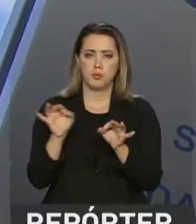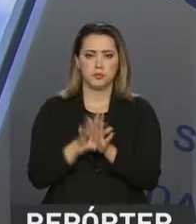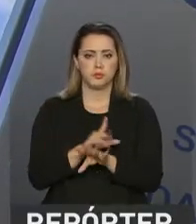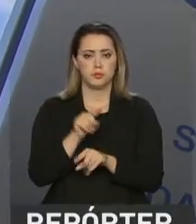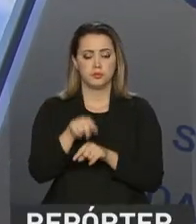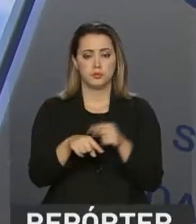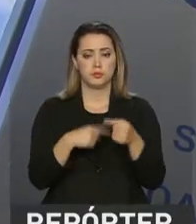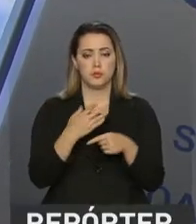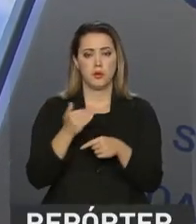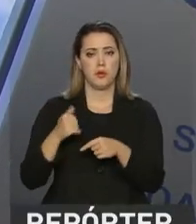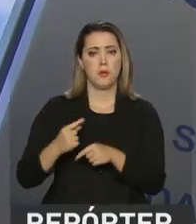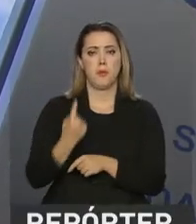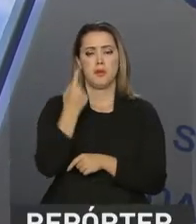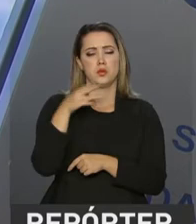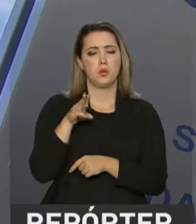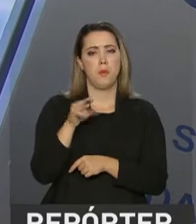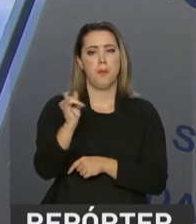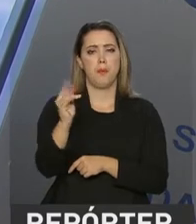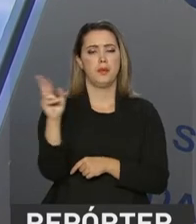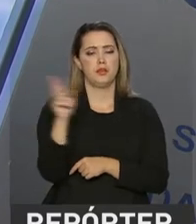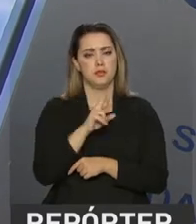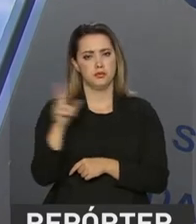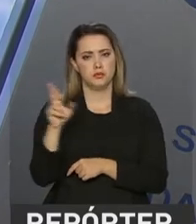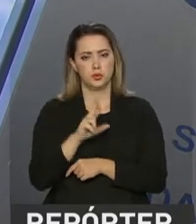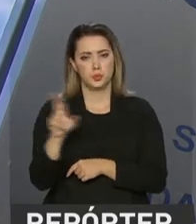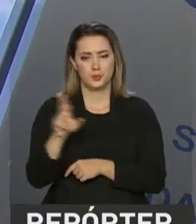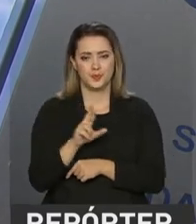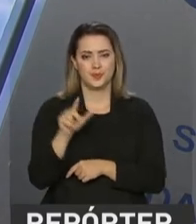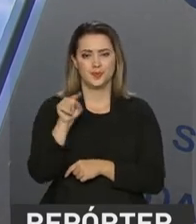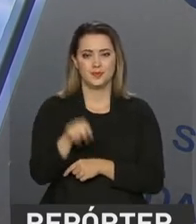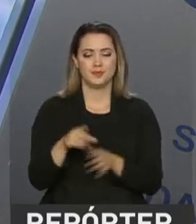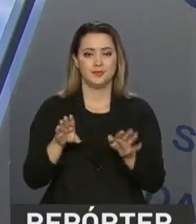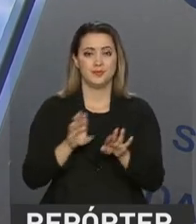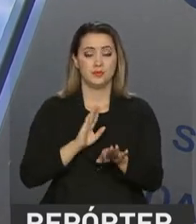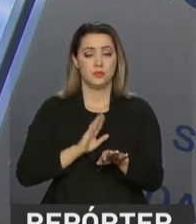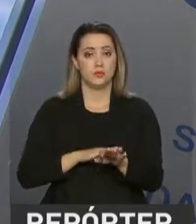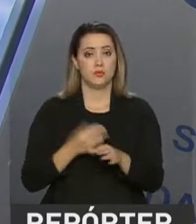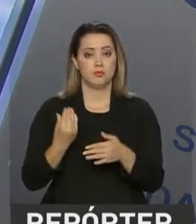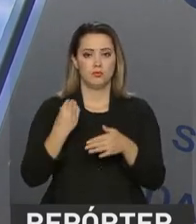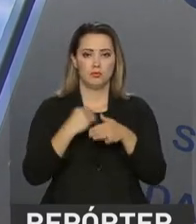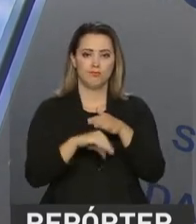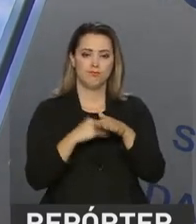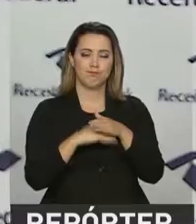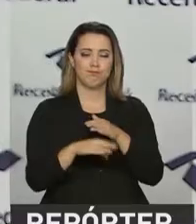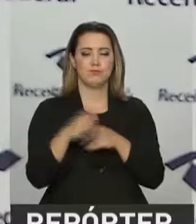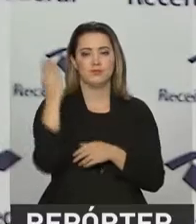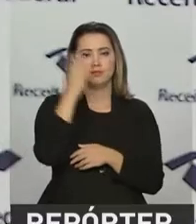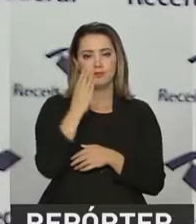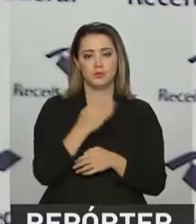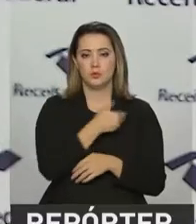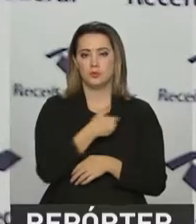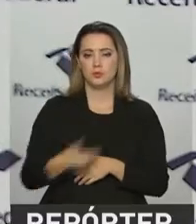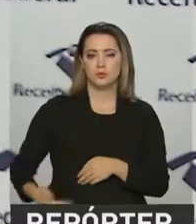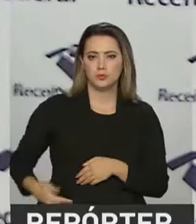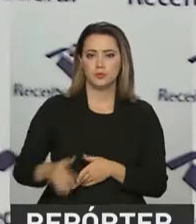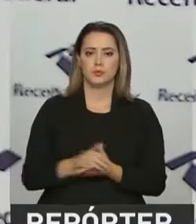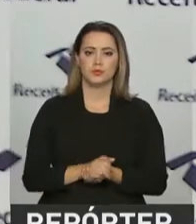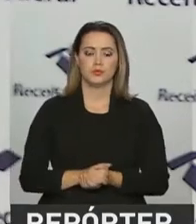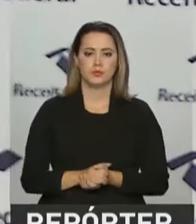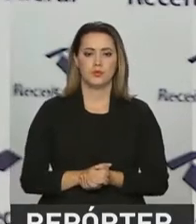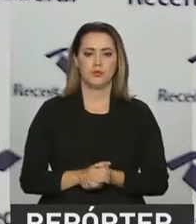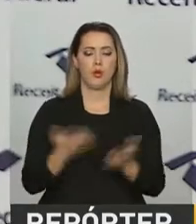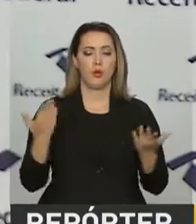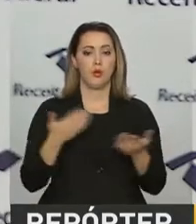serão mais 1 bilhão e 300 milhões de reais para os cofres do governo essa segunda etapa pensa a